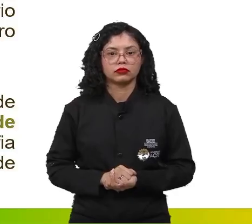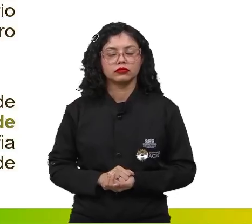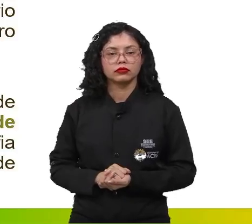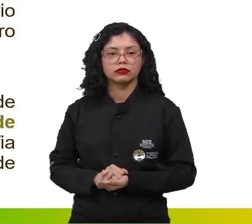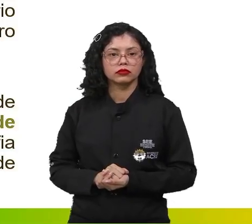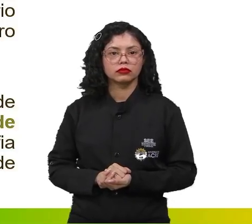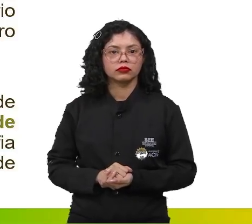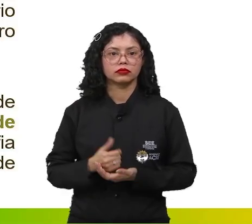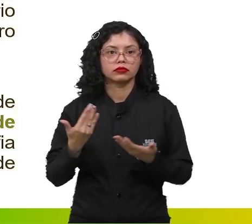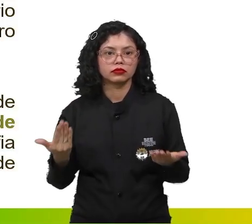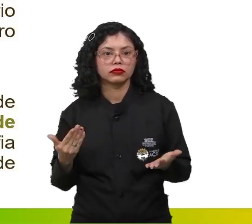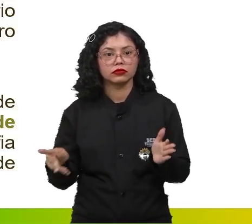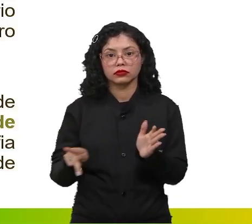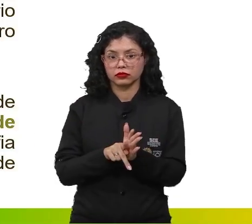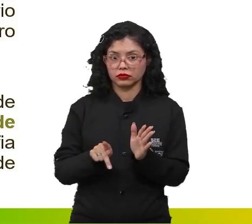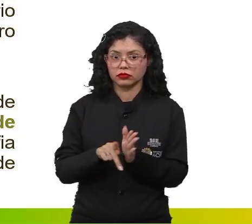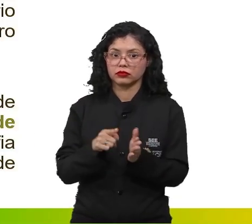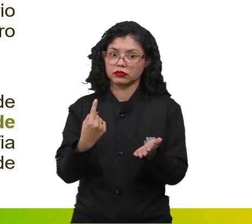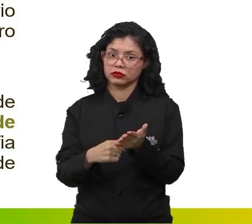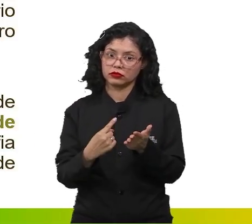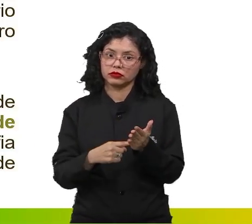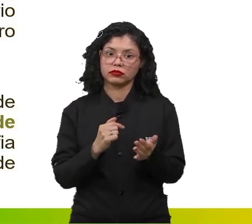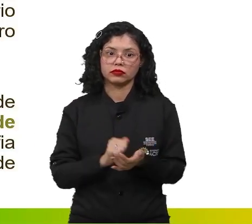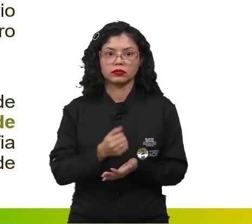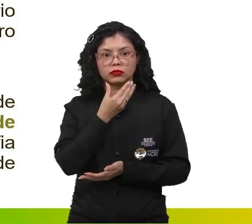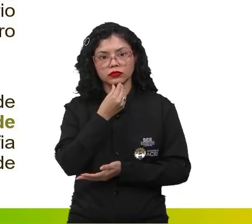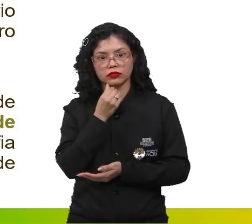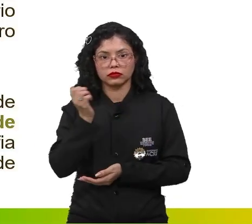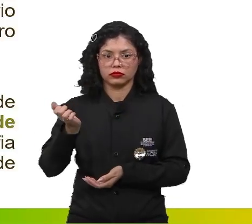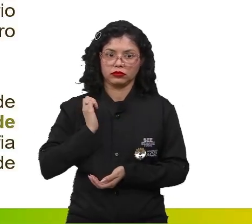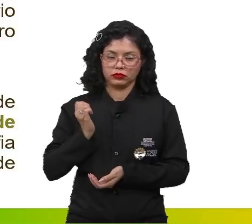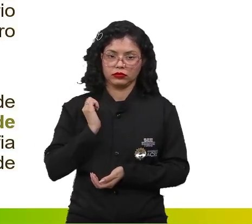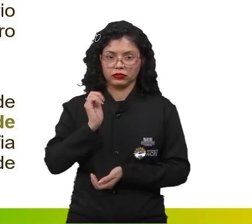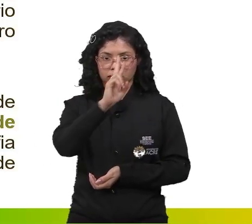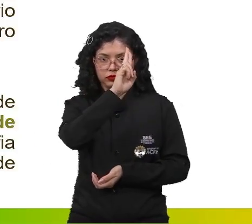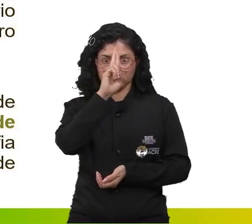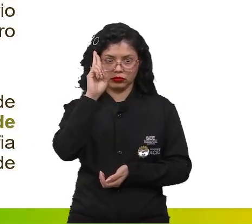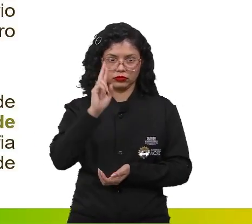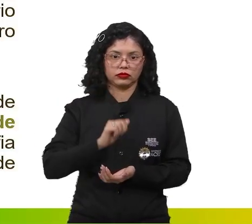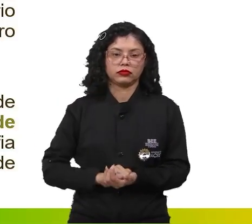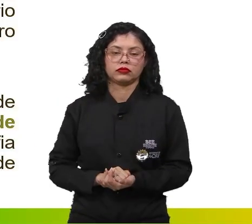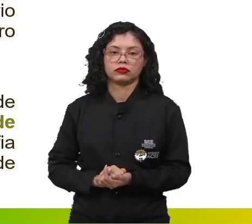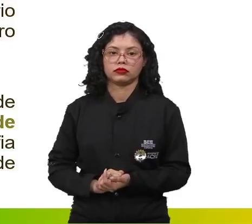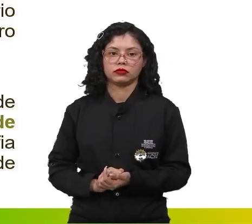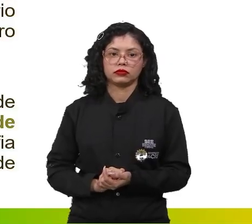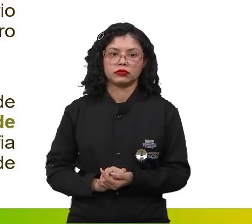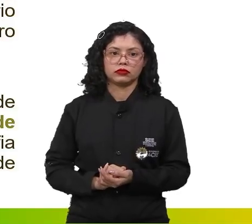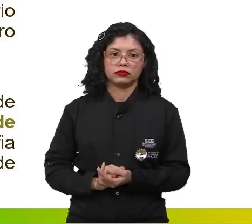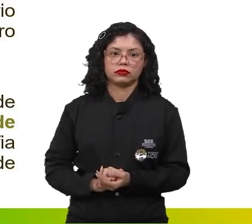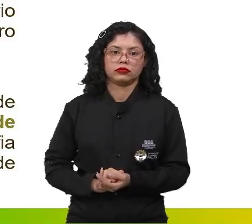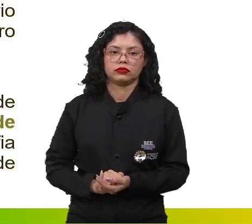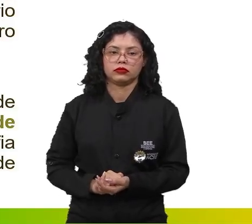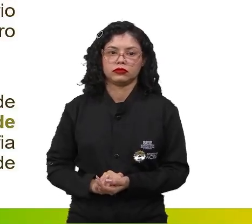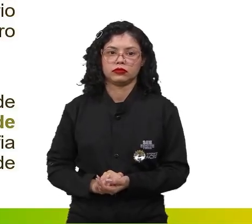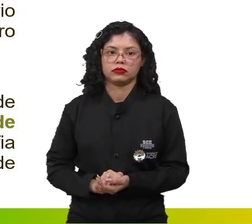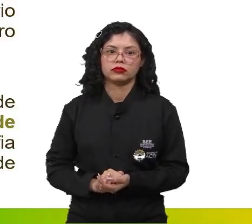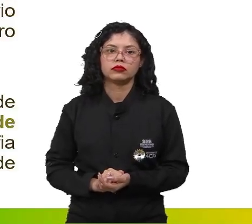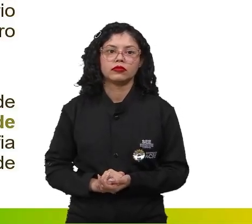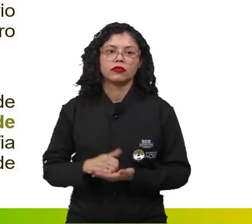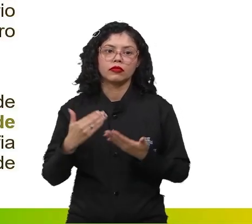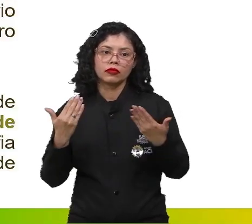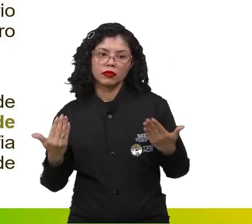africano. Ele, inclusive, é considerado um dos homens mais ricos de toda a